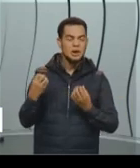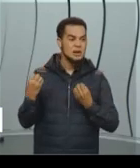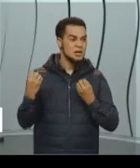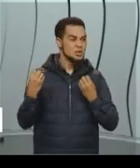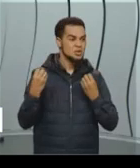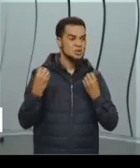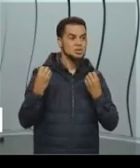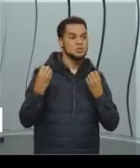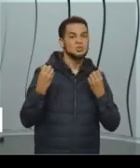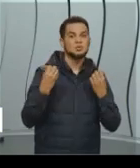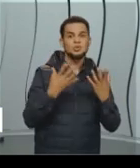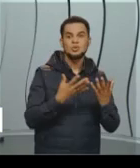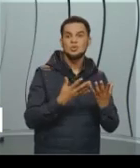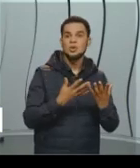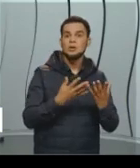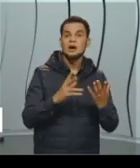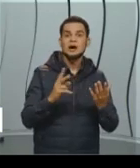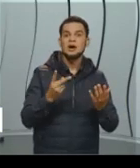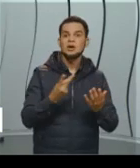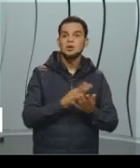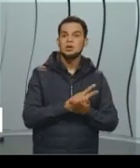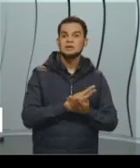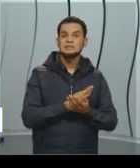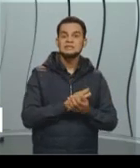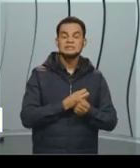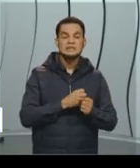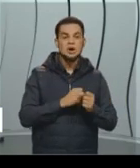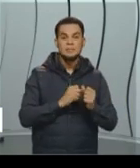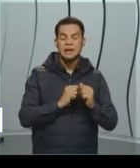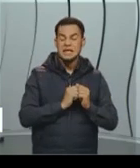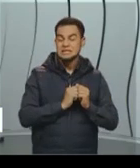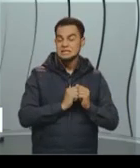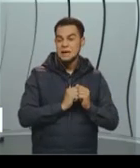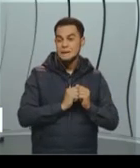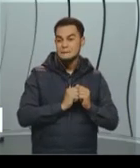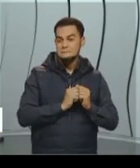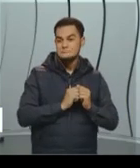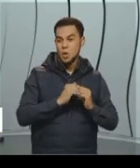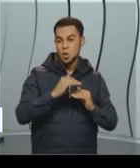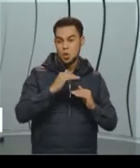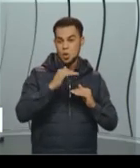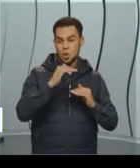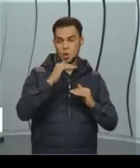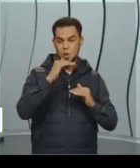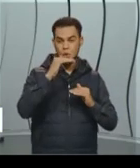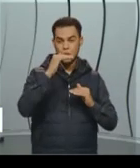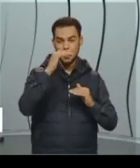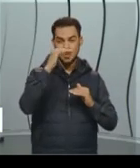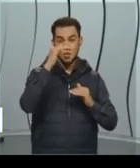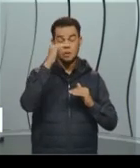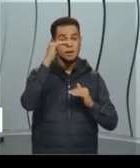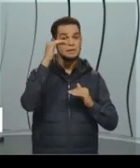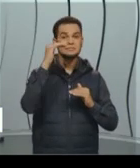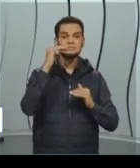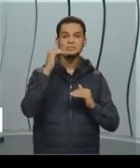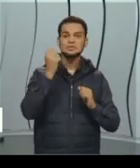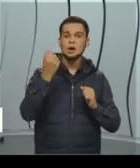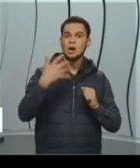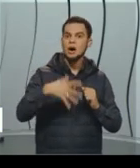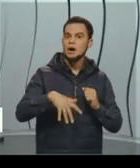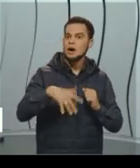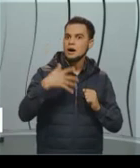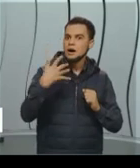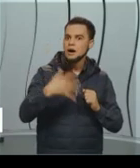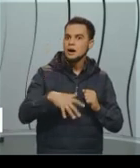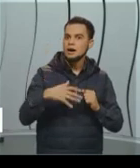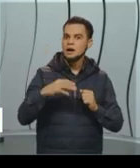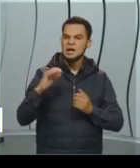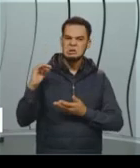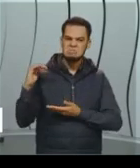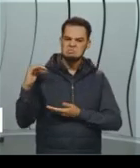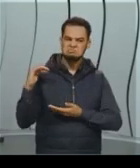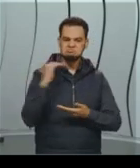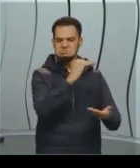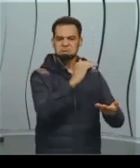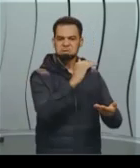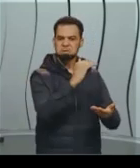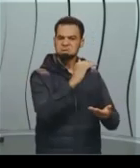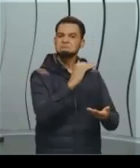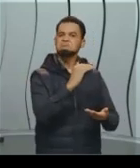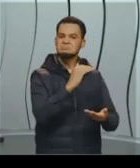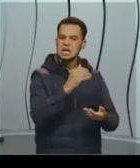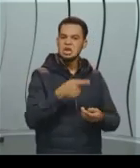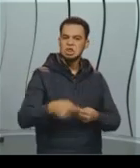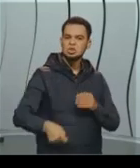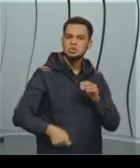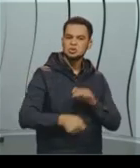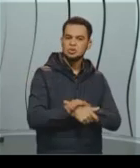surto inflacionário de cerca de 12 anos até o Cairo conseguir se restabelecer, de tão grande que foi essa doação que ele fez, né? E